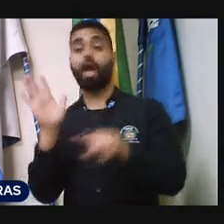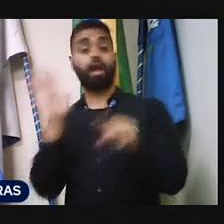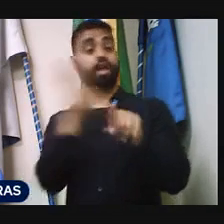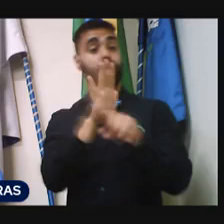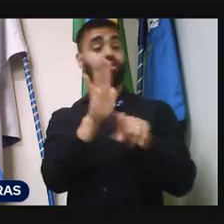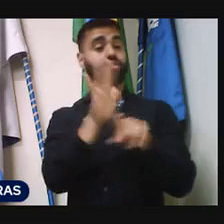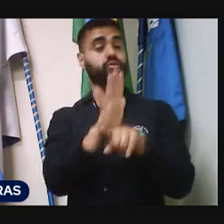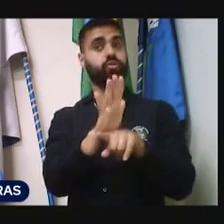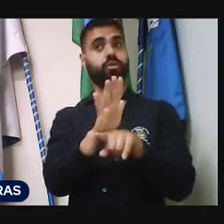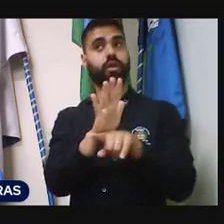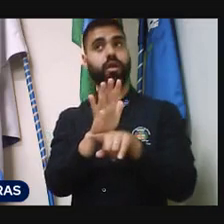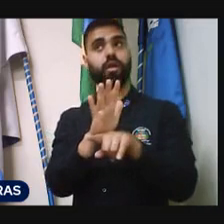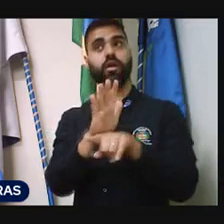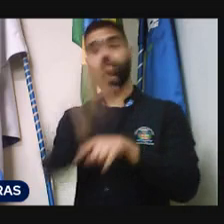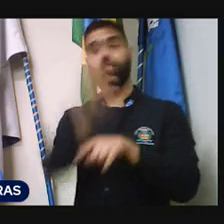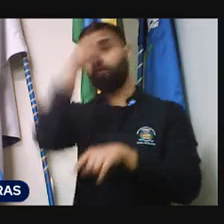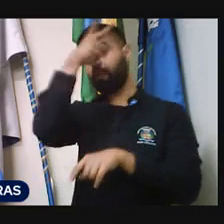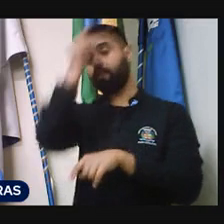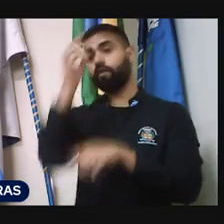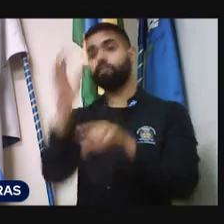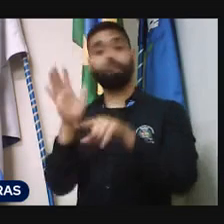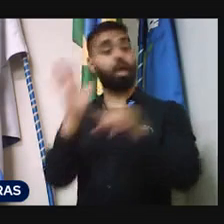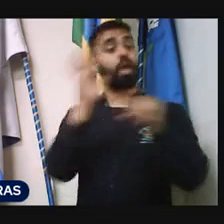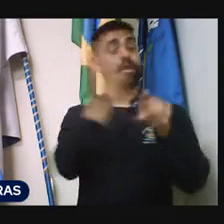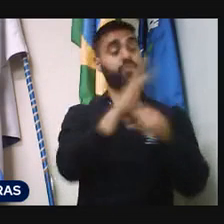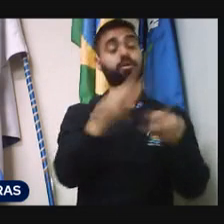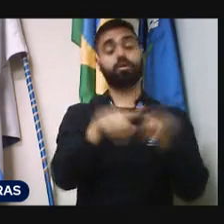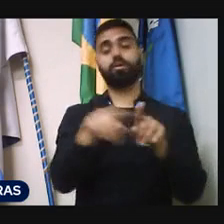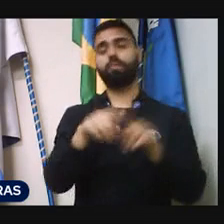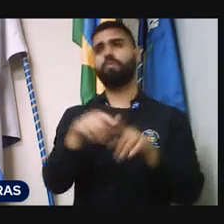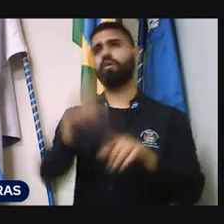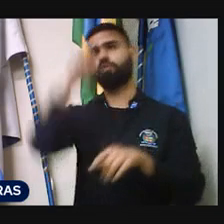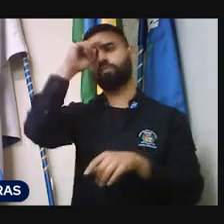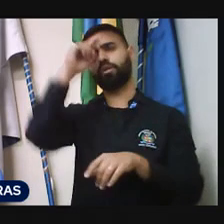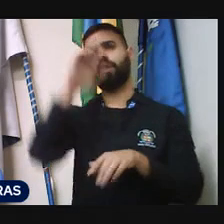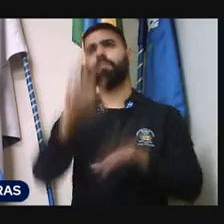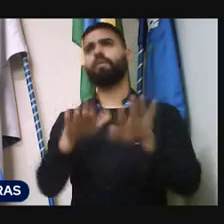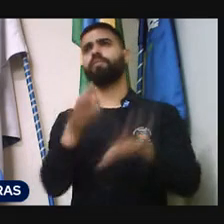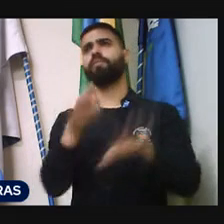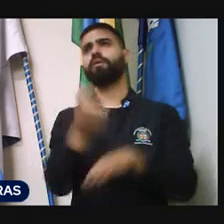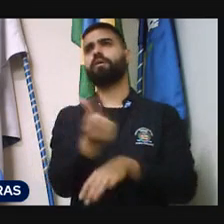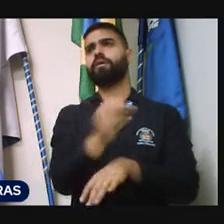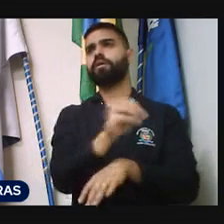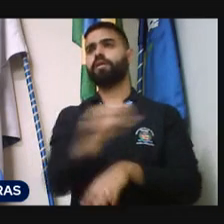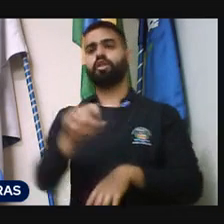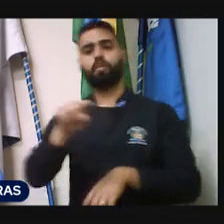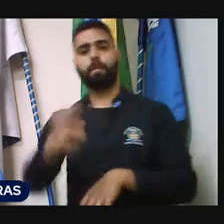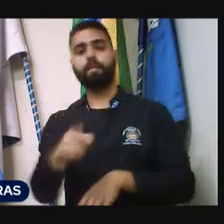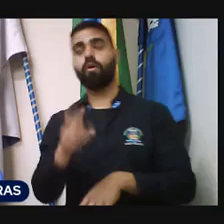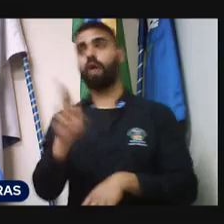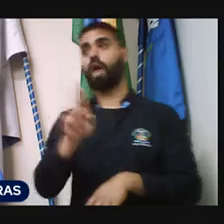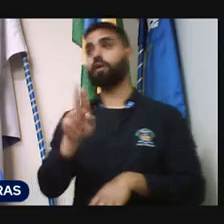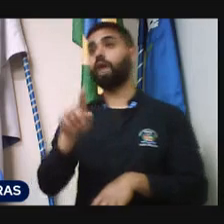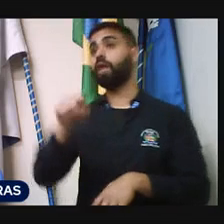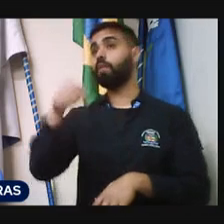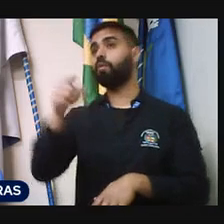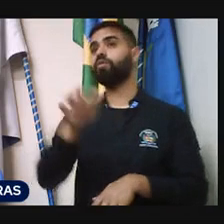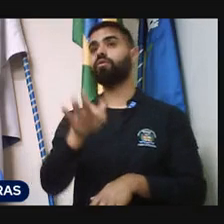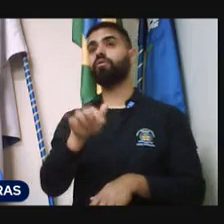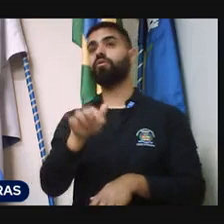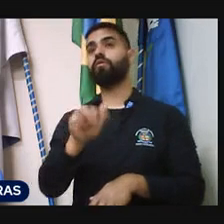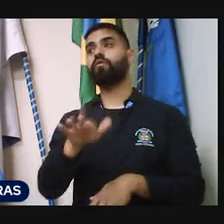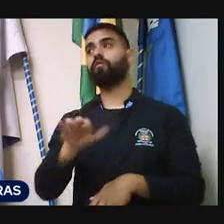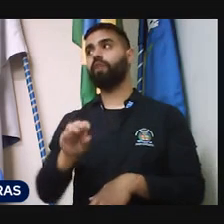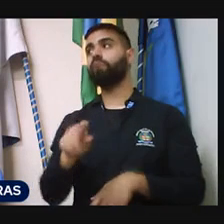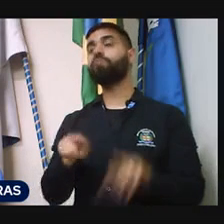o prefeito ou a condição do prefeito repassar para o hospital é aproximadamente 600 mil reais e depois de fazer uma coisa continua com esse